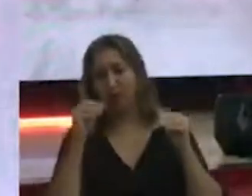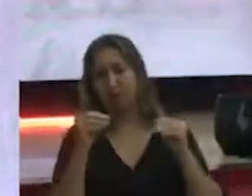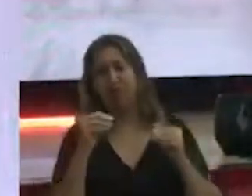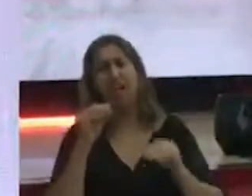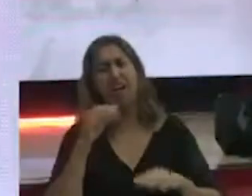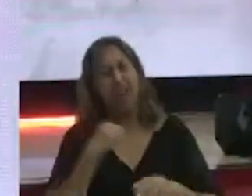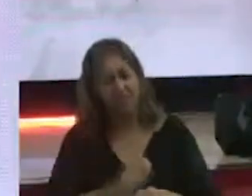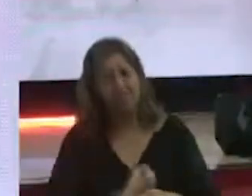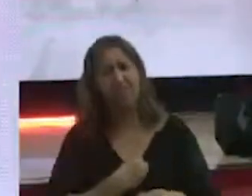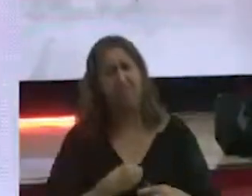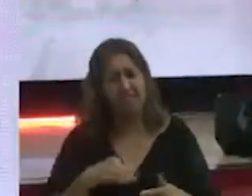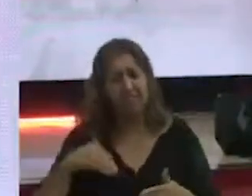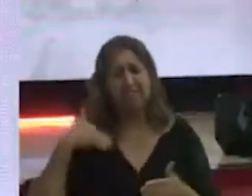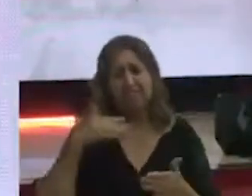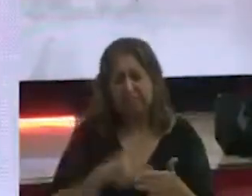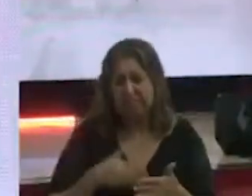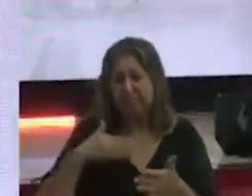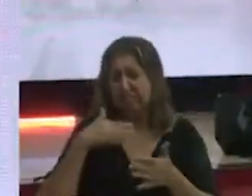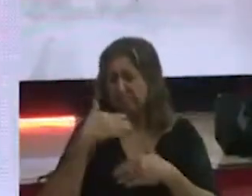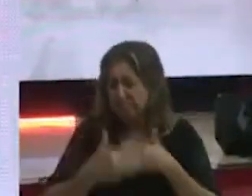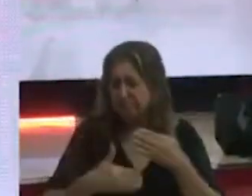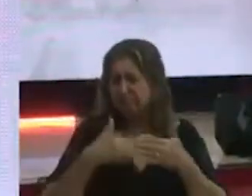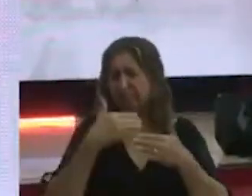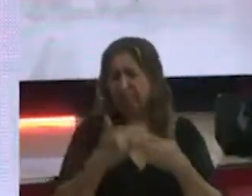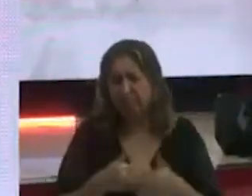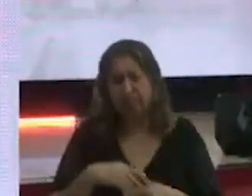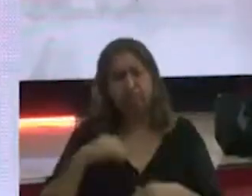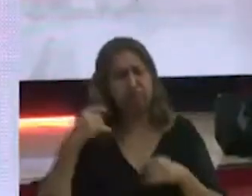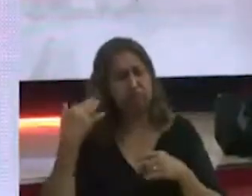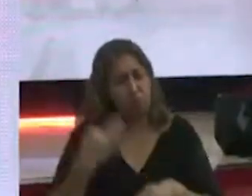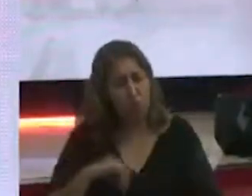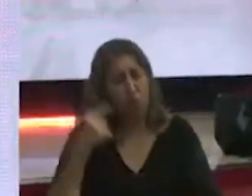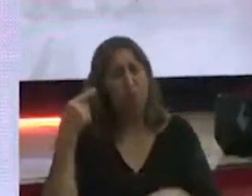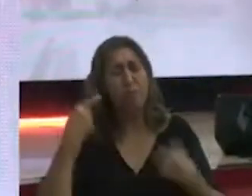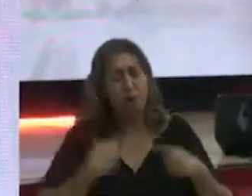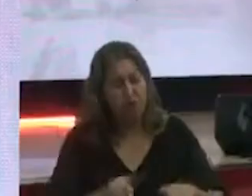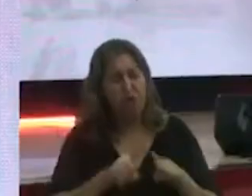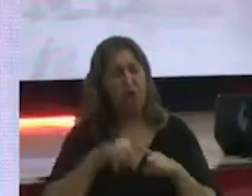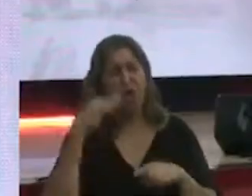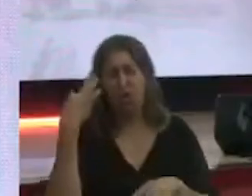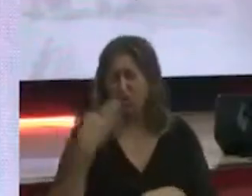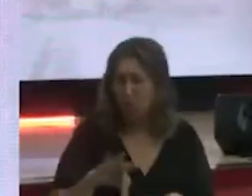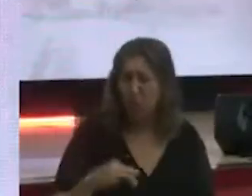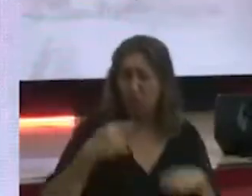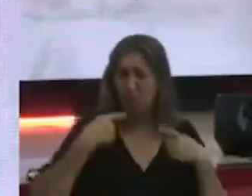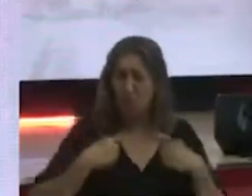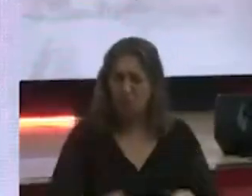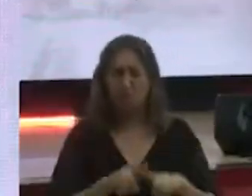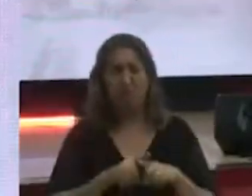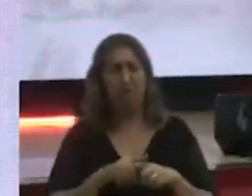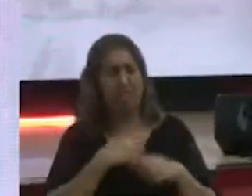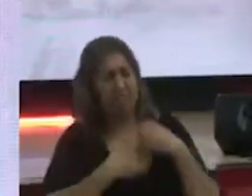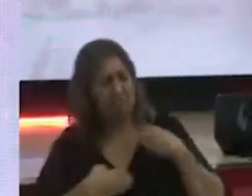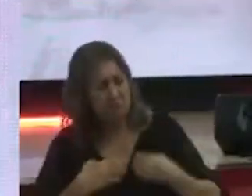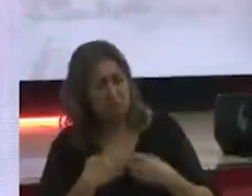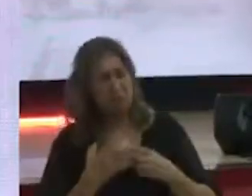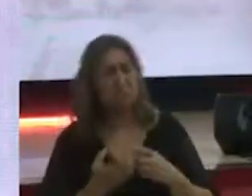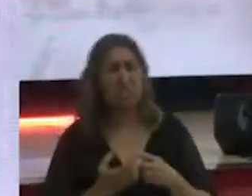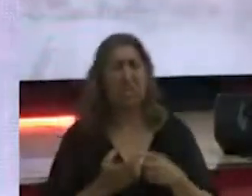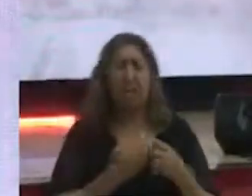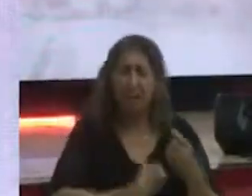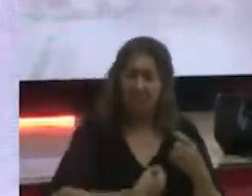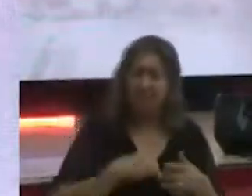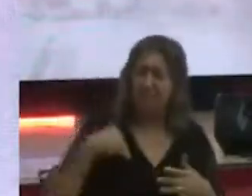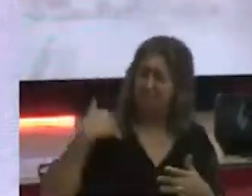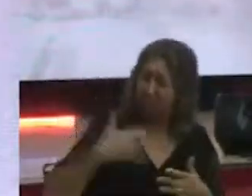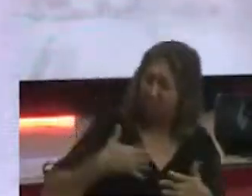machuca a vida dura a vida muit das vezes é injusta a vida cria feridas